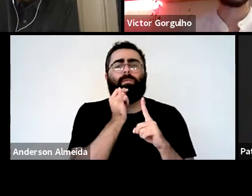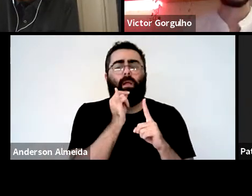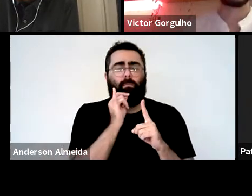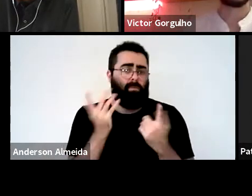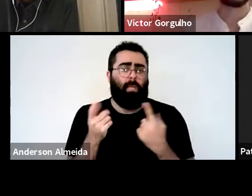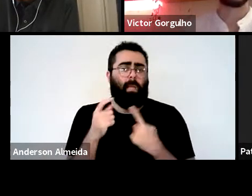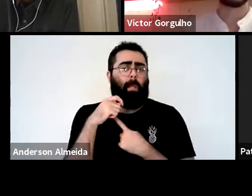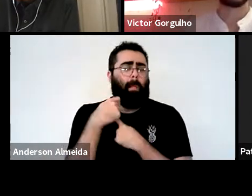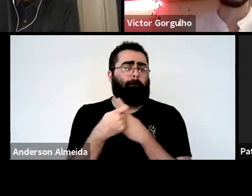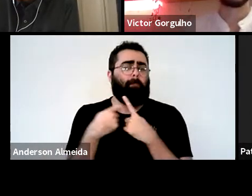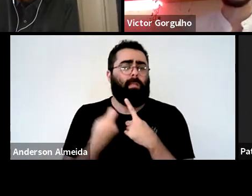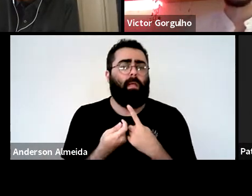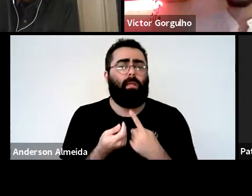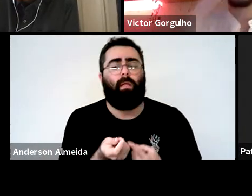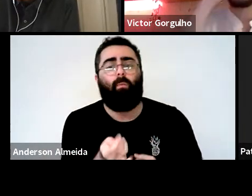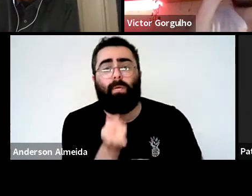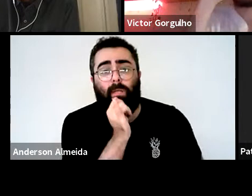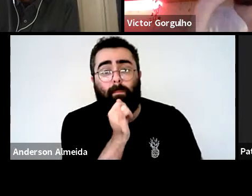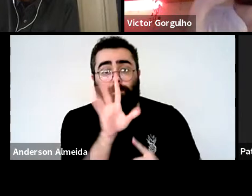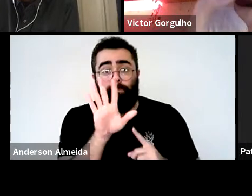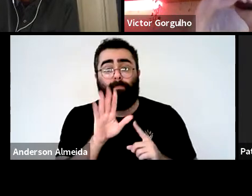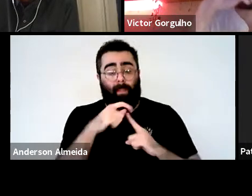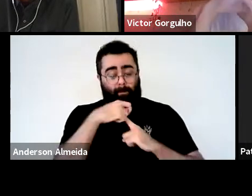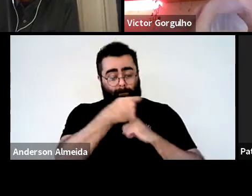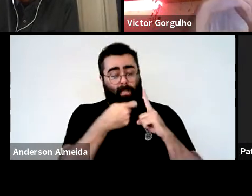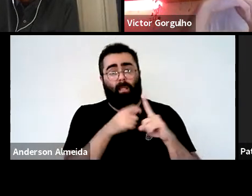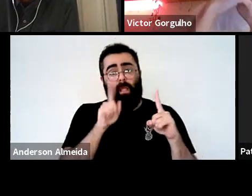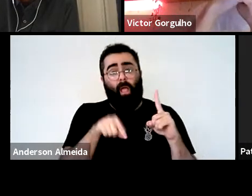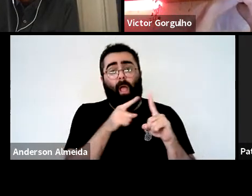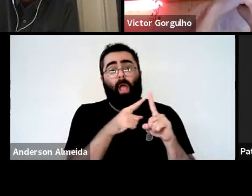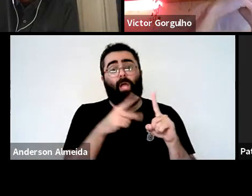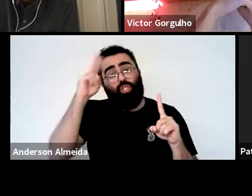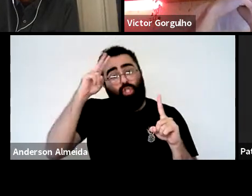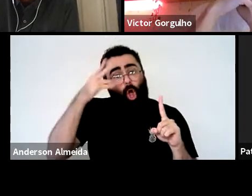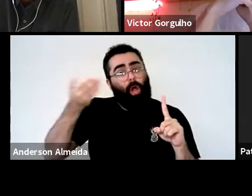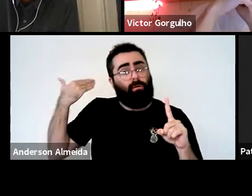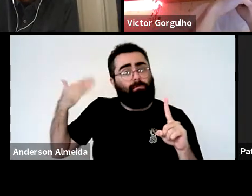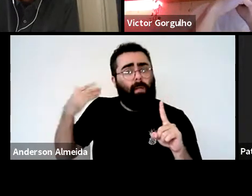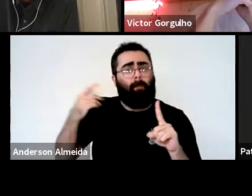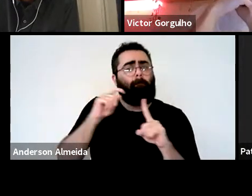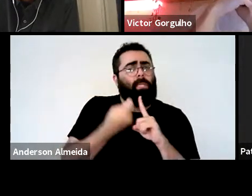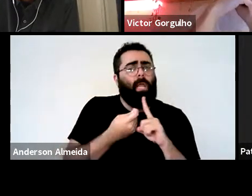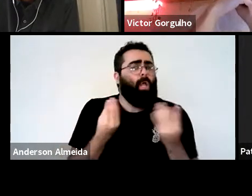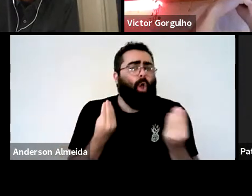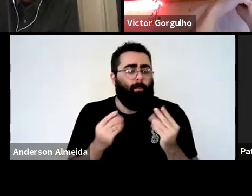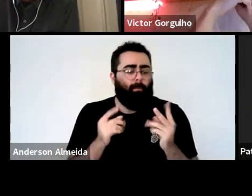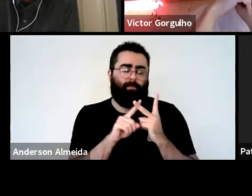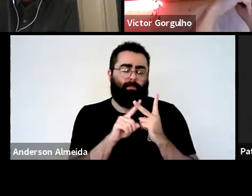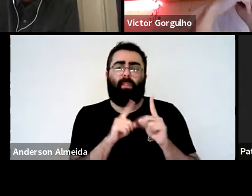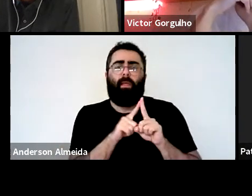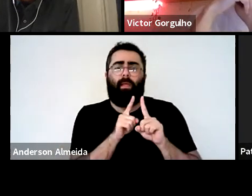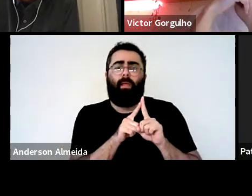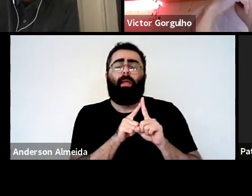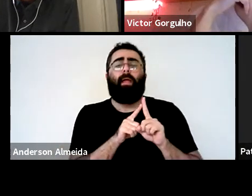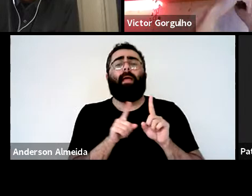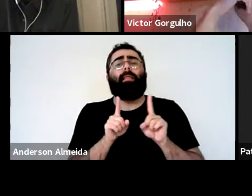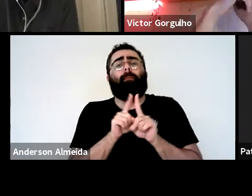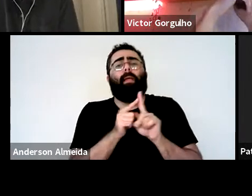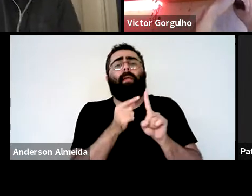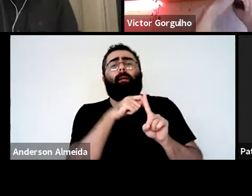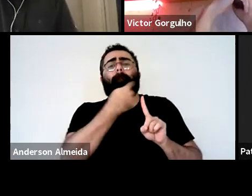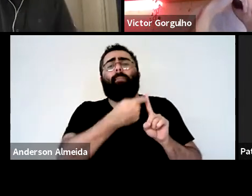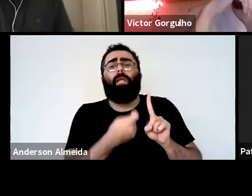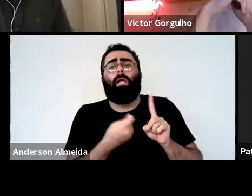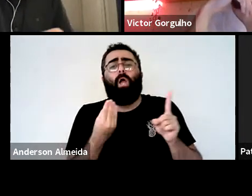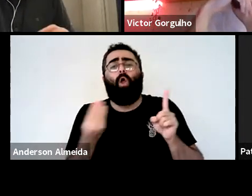da banana como uma matéria orgânica, vai falar da história e vai falar também da composição da banana, mas também vai falar do nível quântico, de